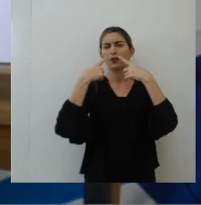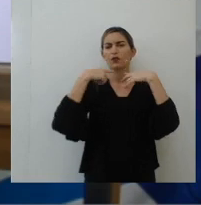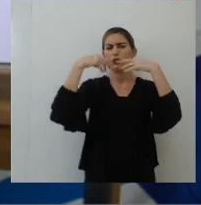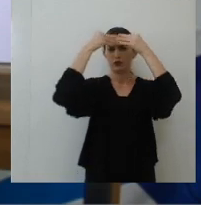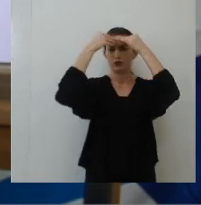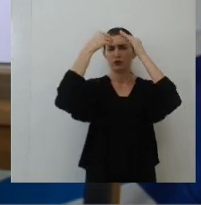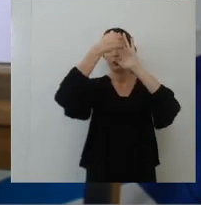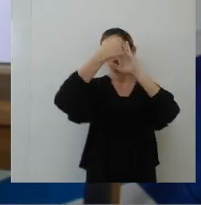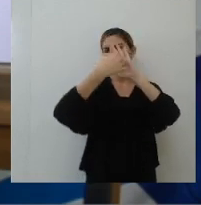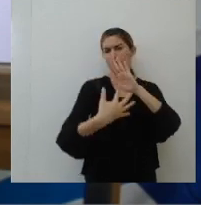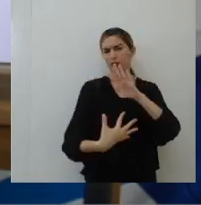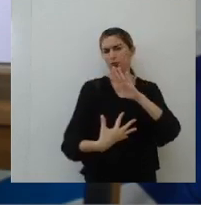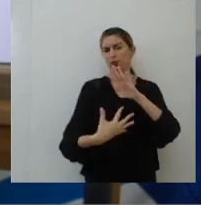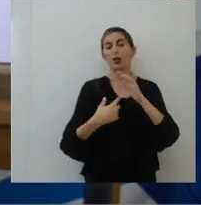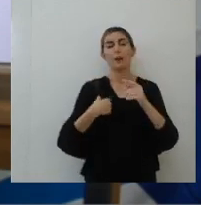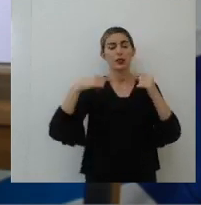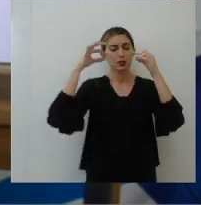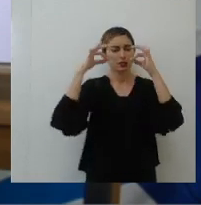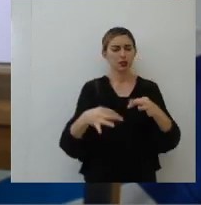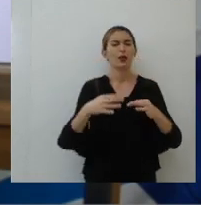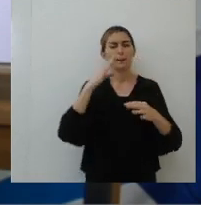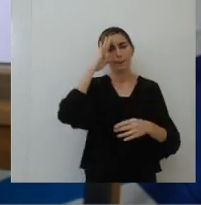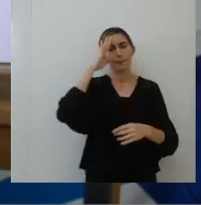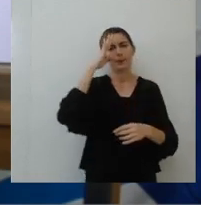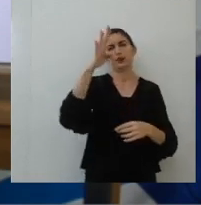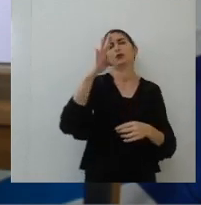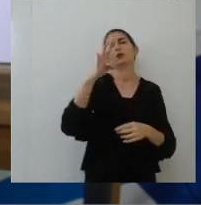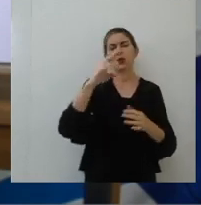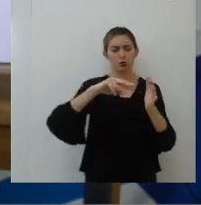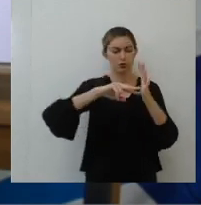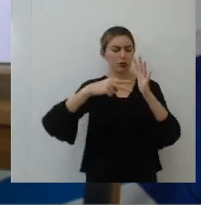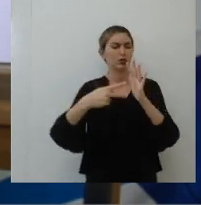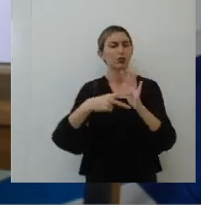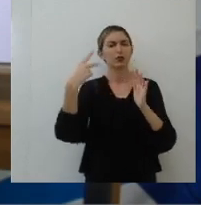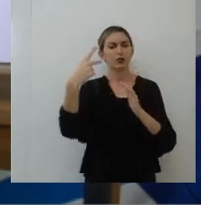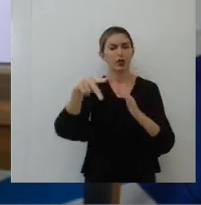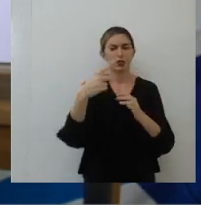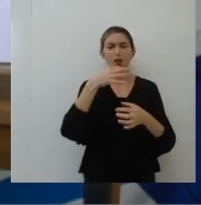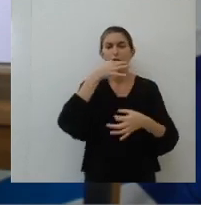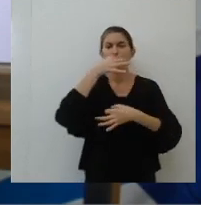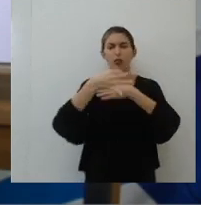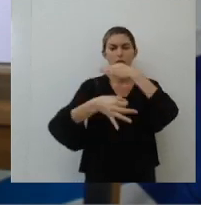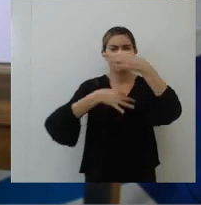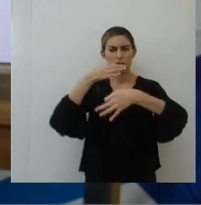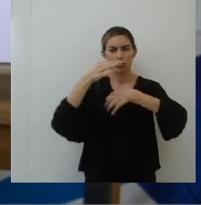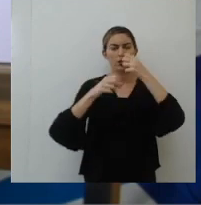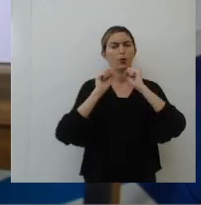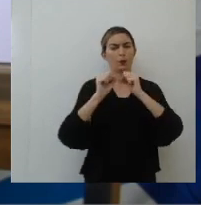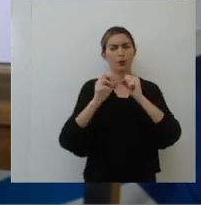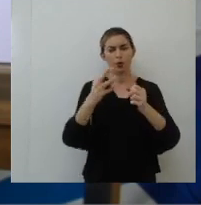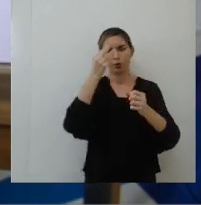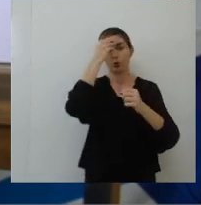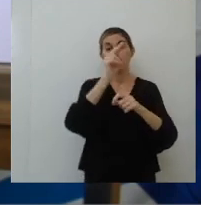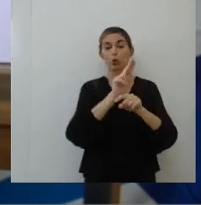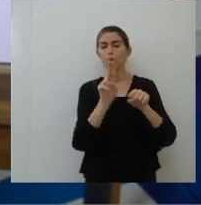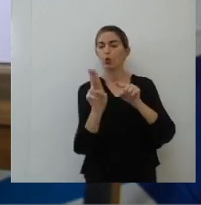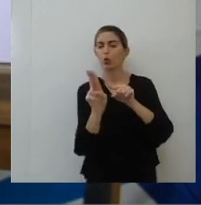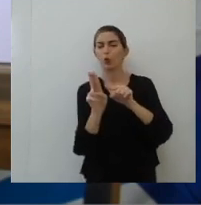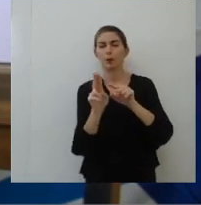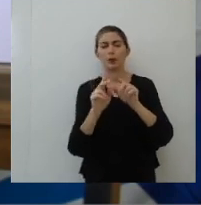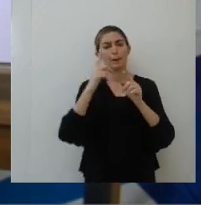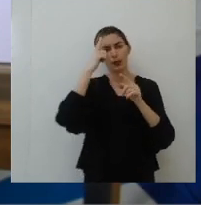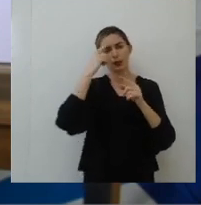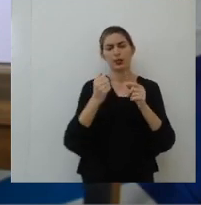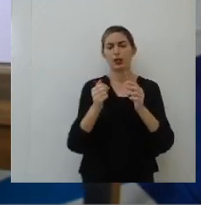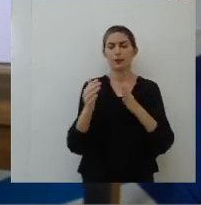Mas se quiser, né? O ideal é você aprender as principais e aprender o sentido delas. Assim, a dica que eu dou é, você pode até decorar o nome, mas saber